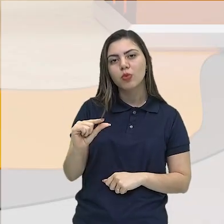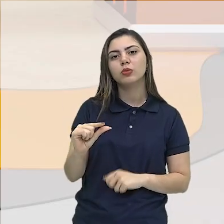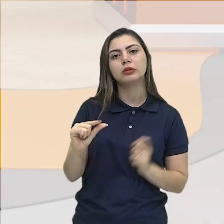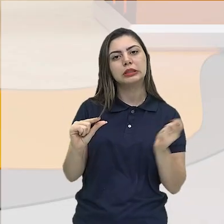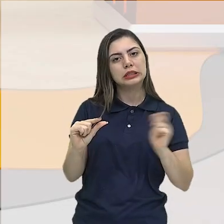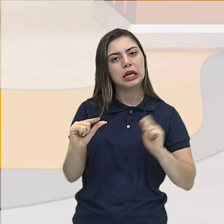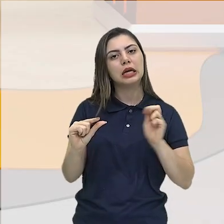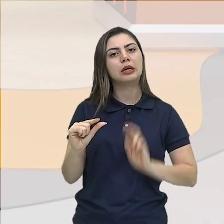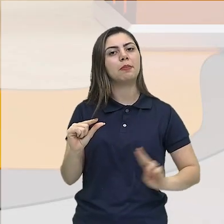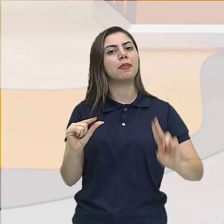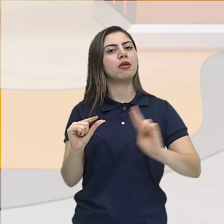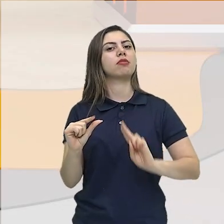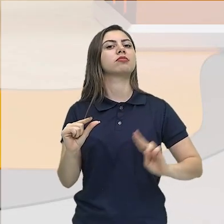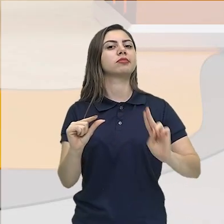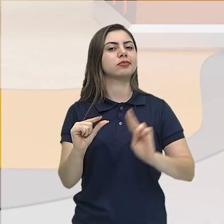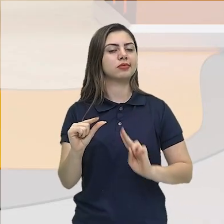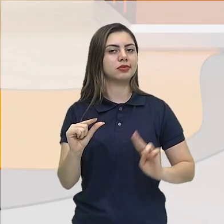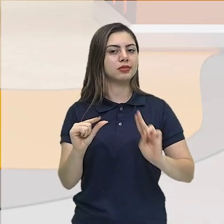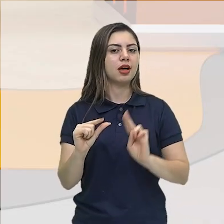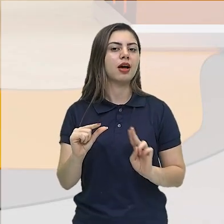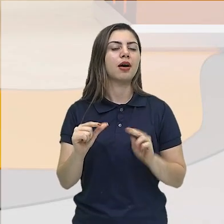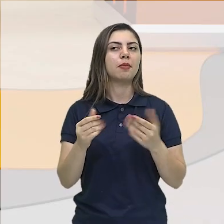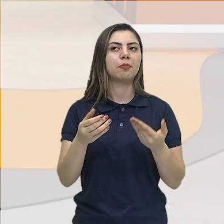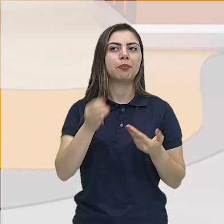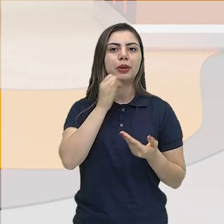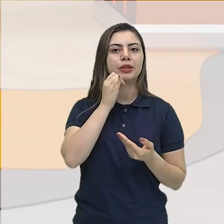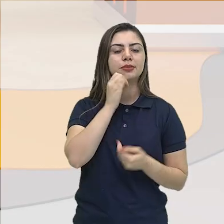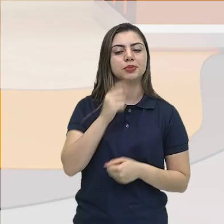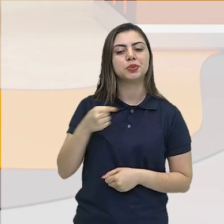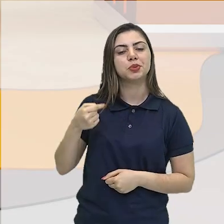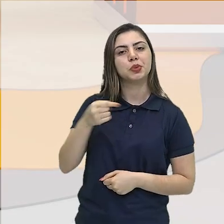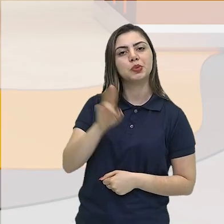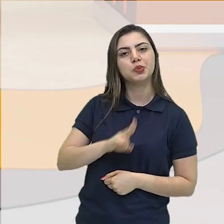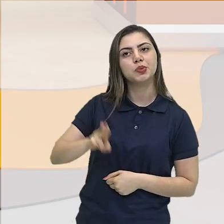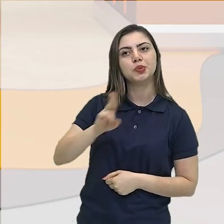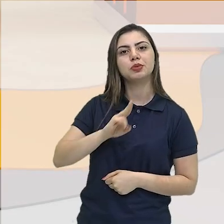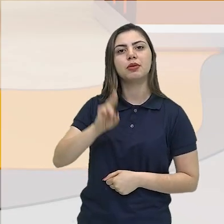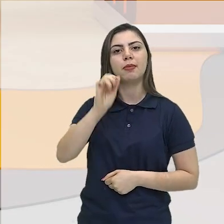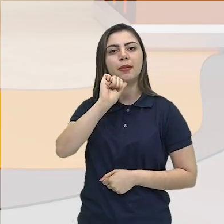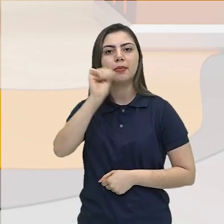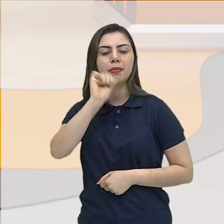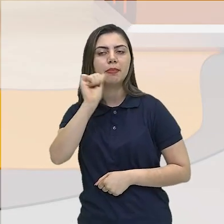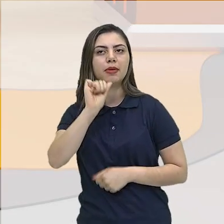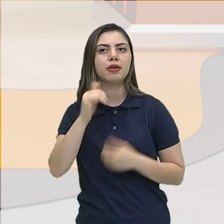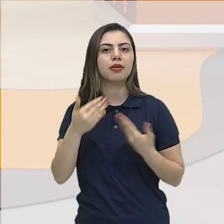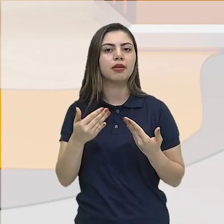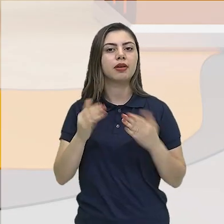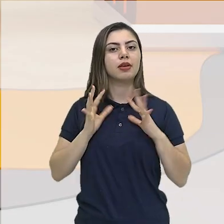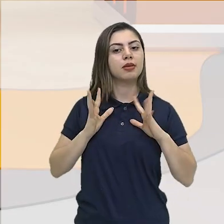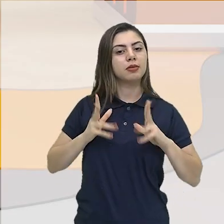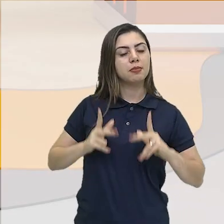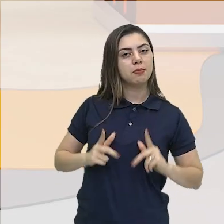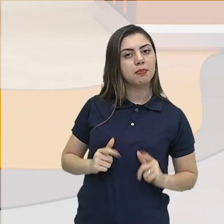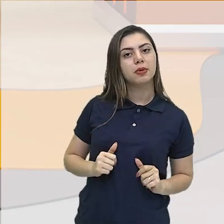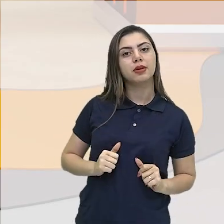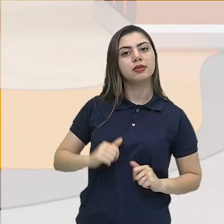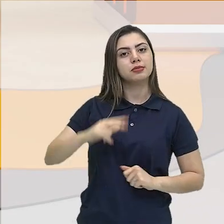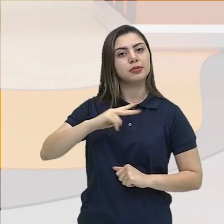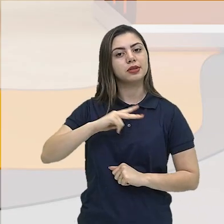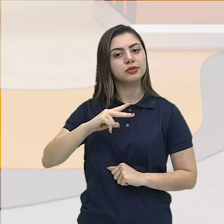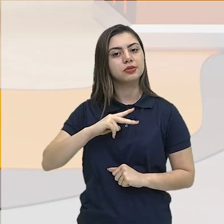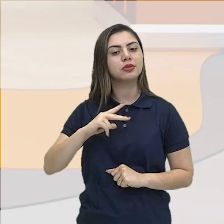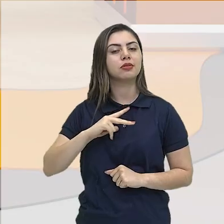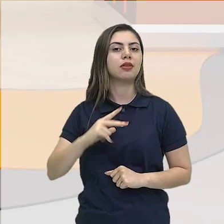sendo utilizada para o abastecimento, para o consumo, para a higiene pessoal ou